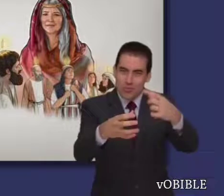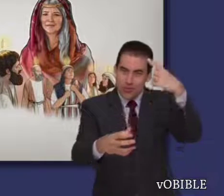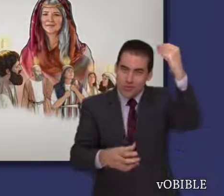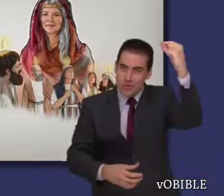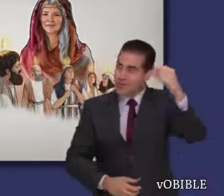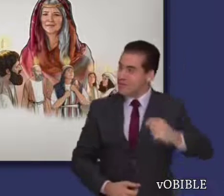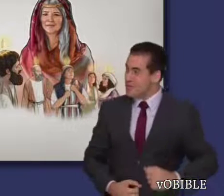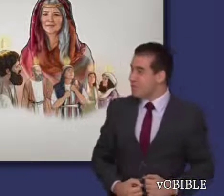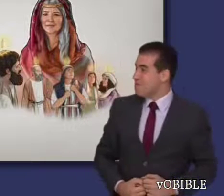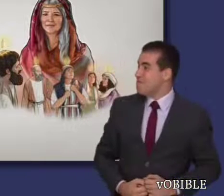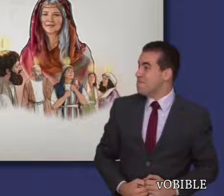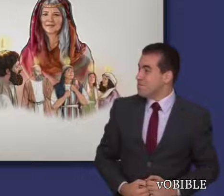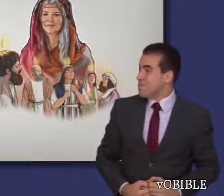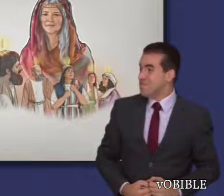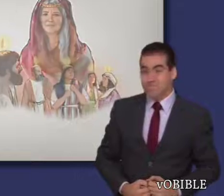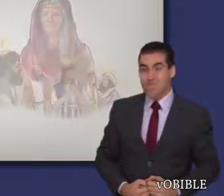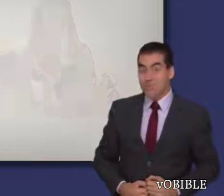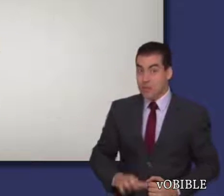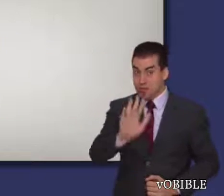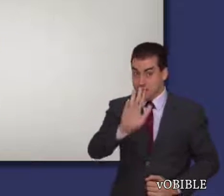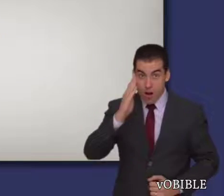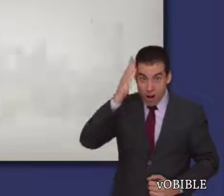sim livres.